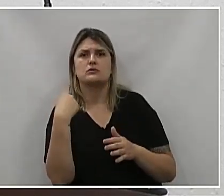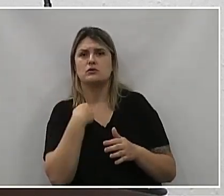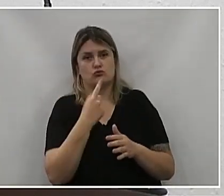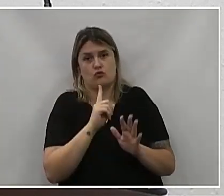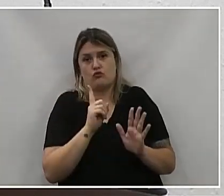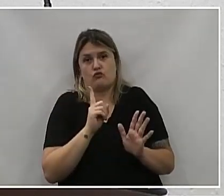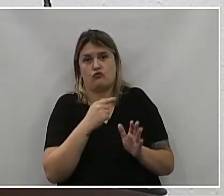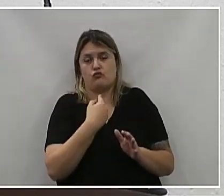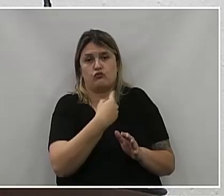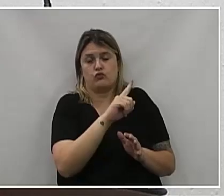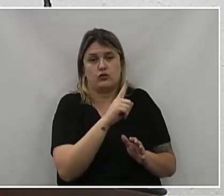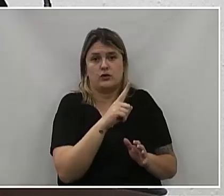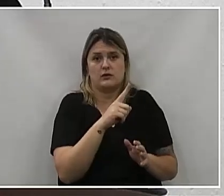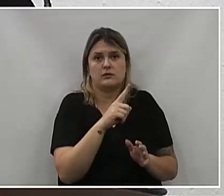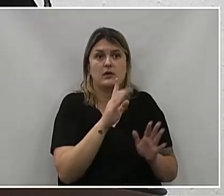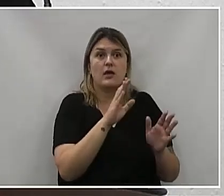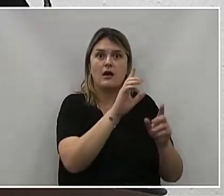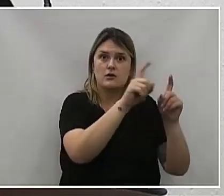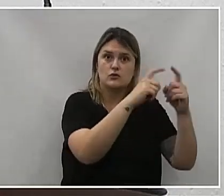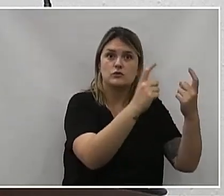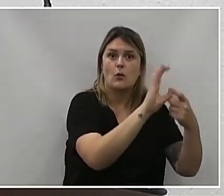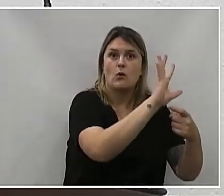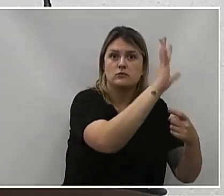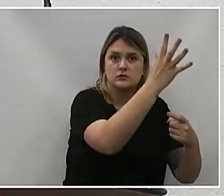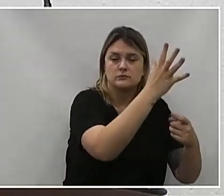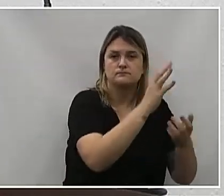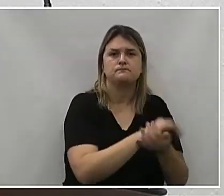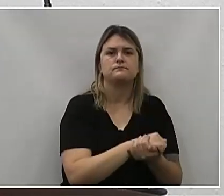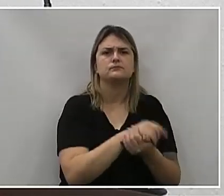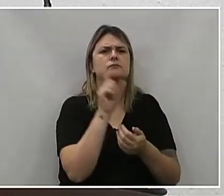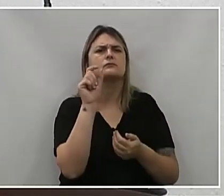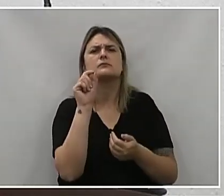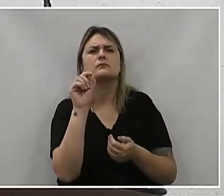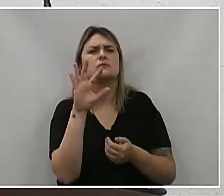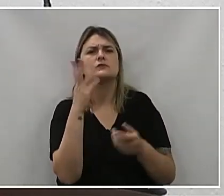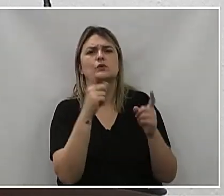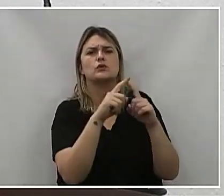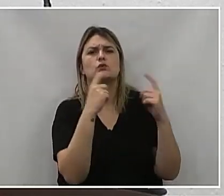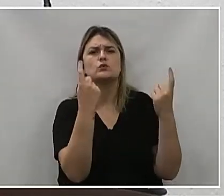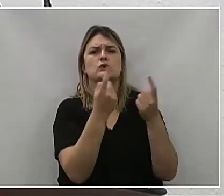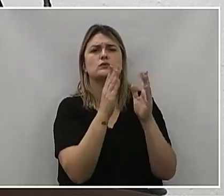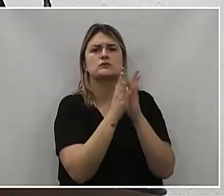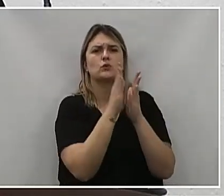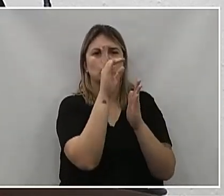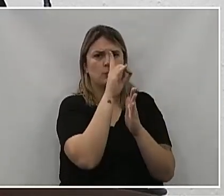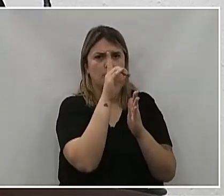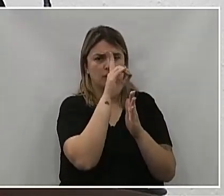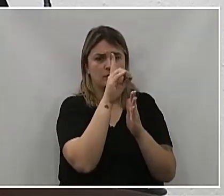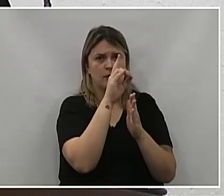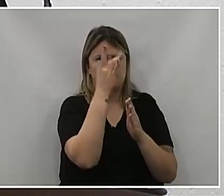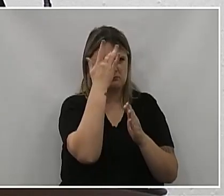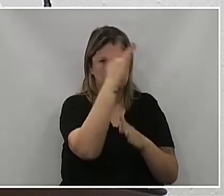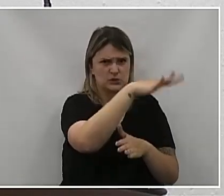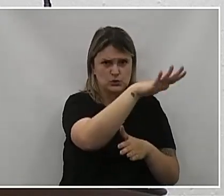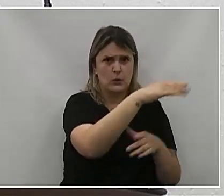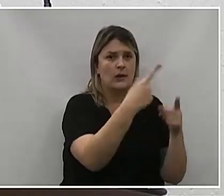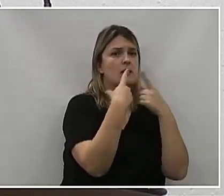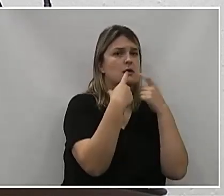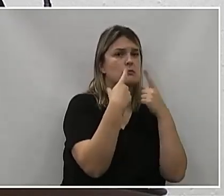não vou. Mas enfim, a reunião no Distrito de São Domingos é o seguinte. A população me passou o seguinte.